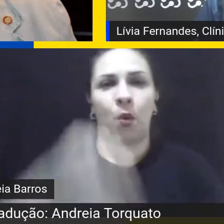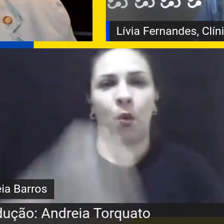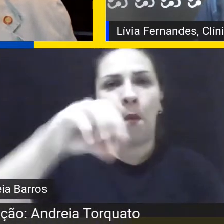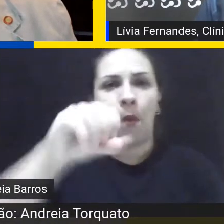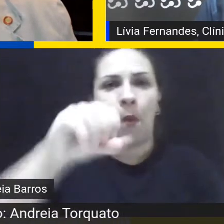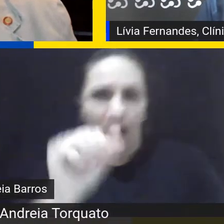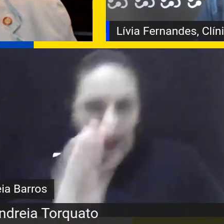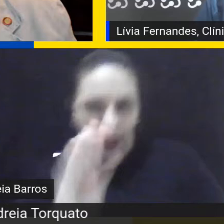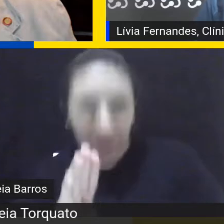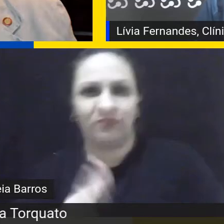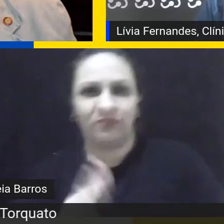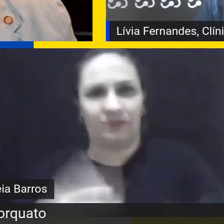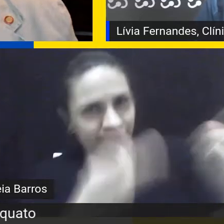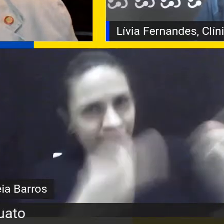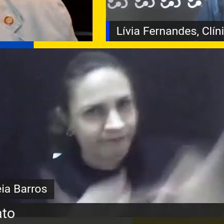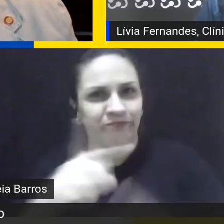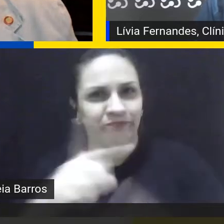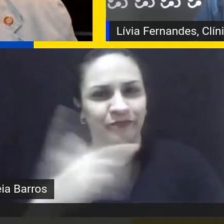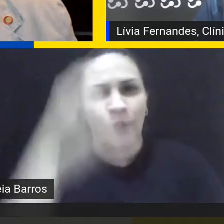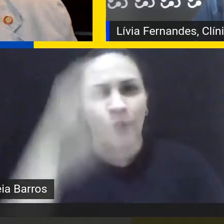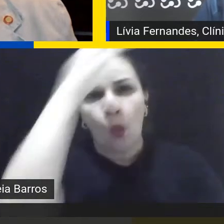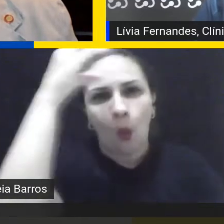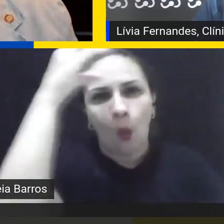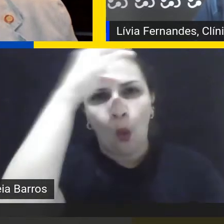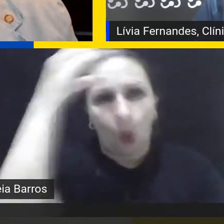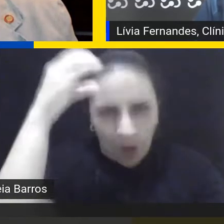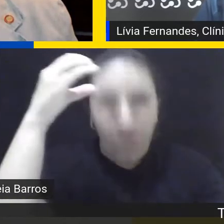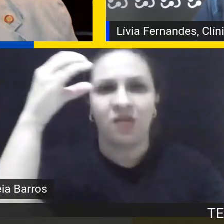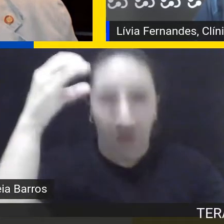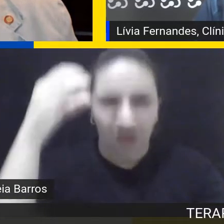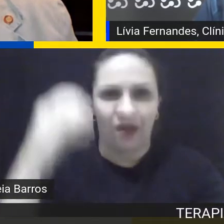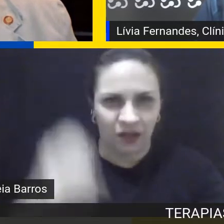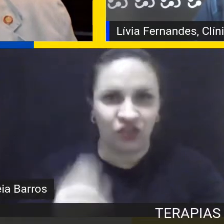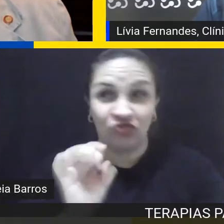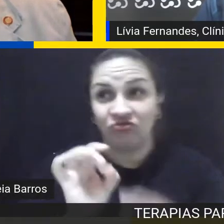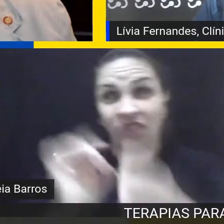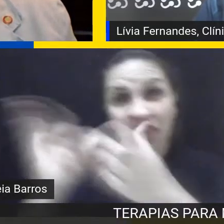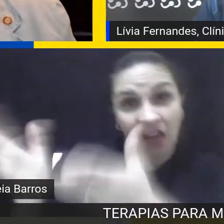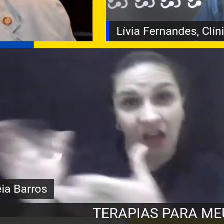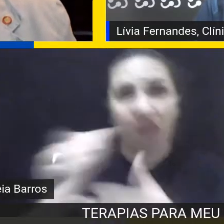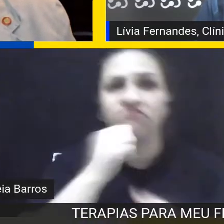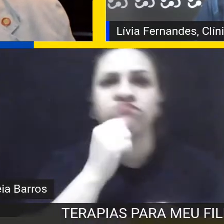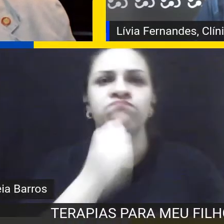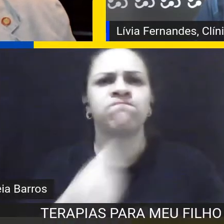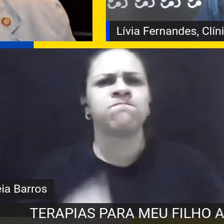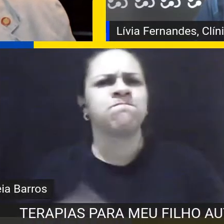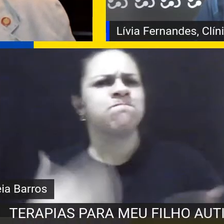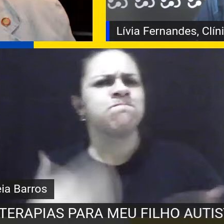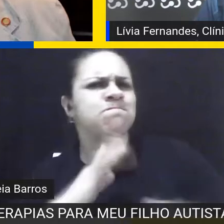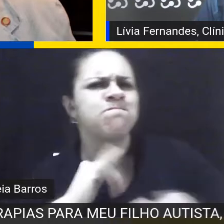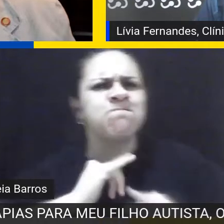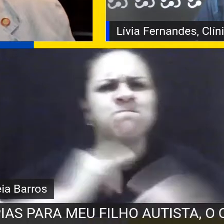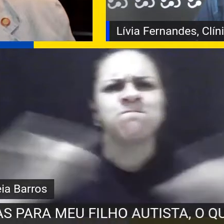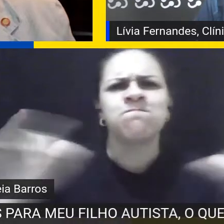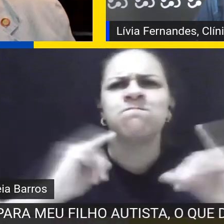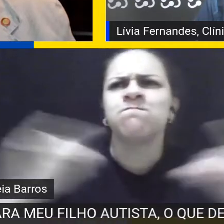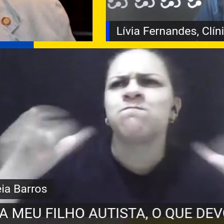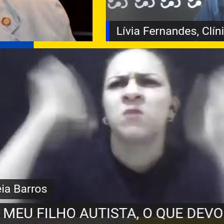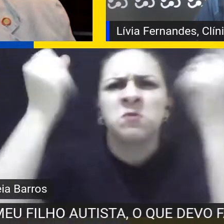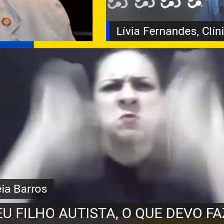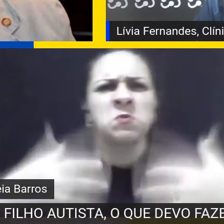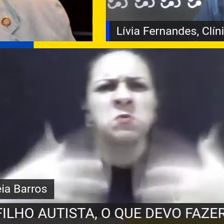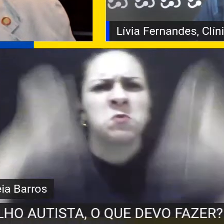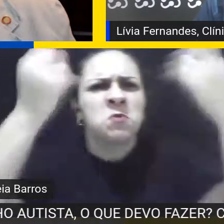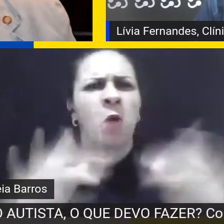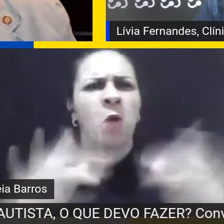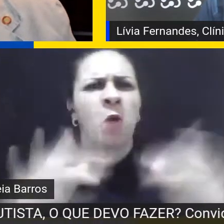nosso presidente, Fernando Cota, e estamos lá passando e repassando conhecimento para os autistas, para as famílias. É